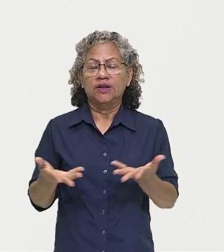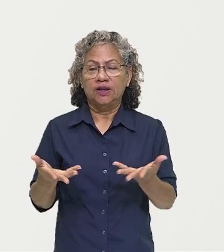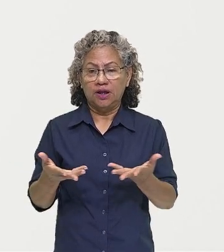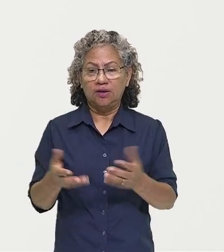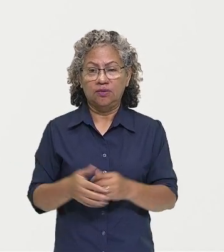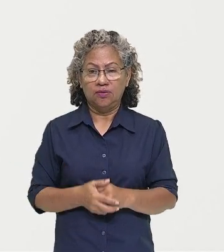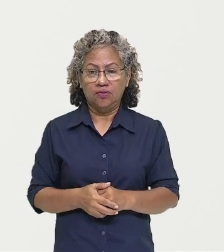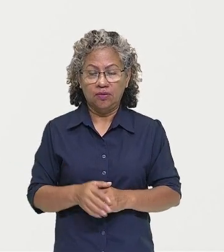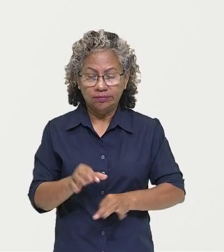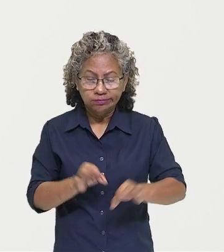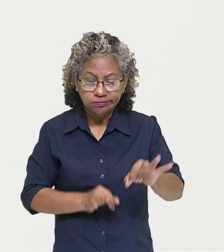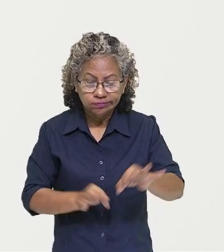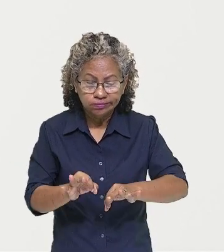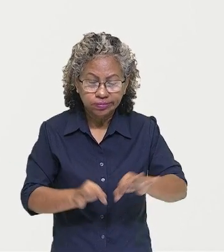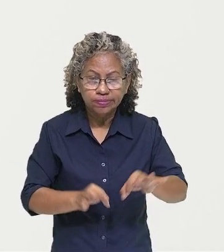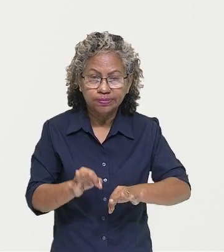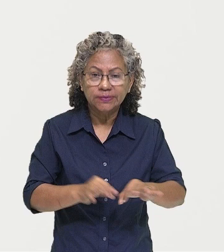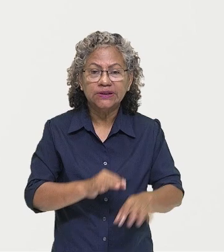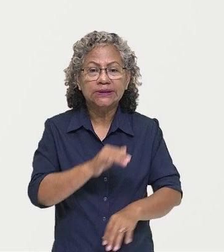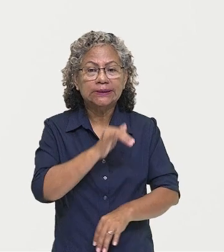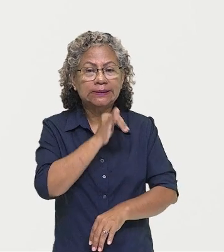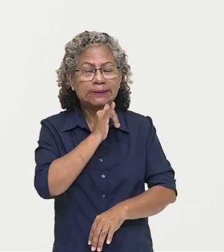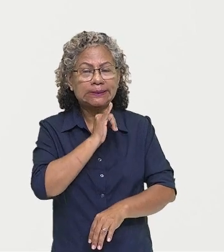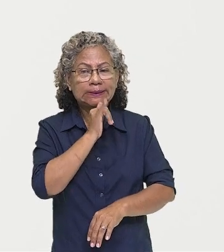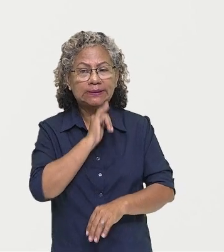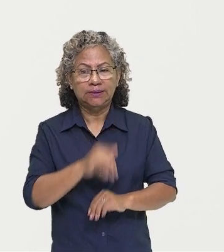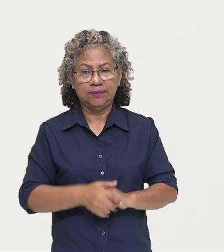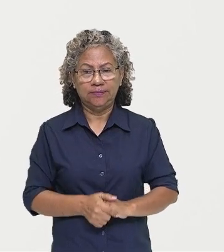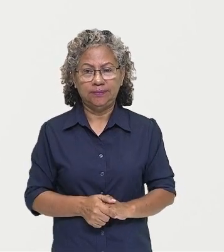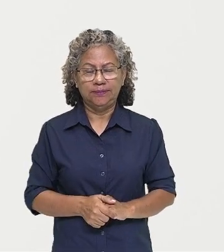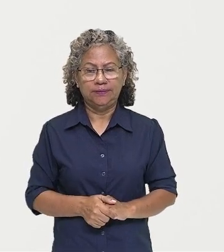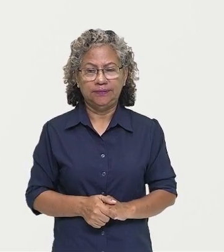esse tipo de exemplo, olha lá,